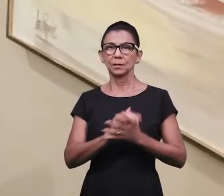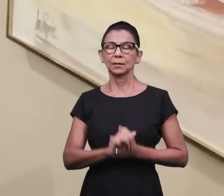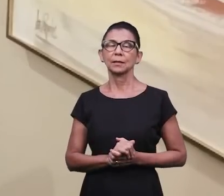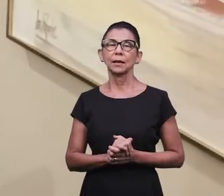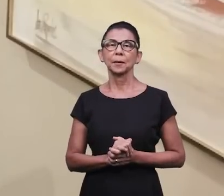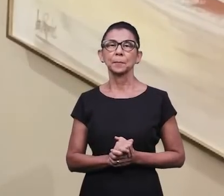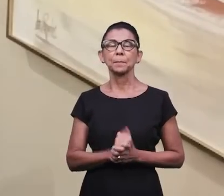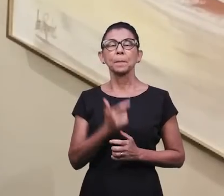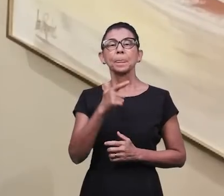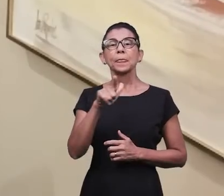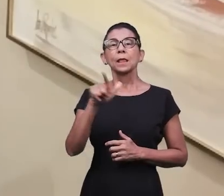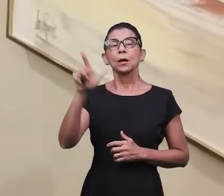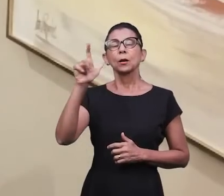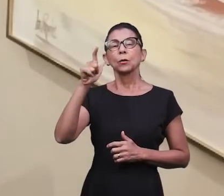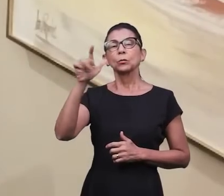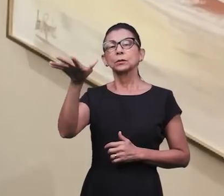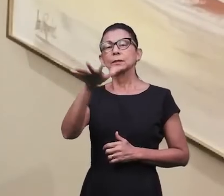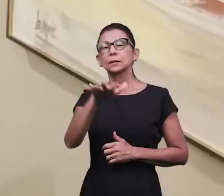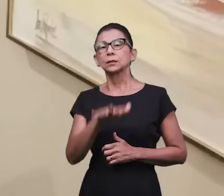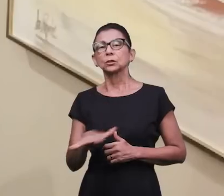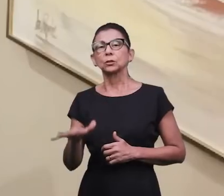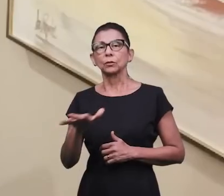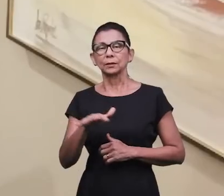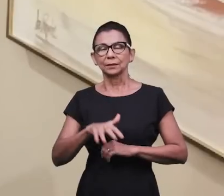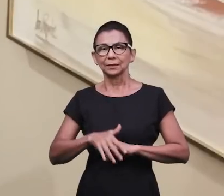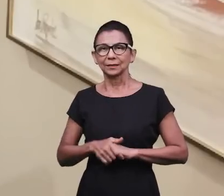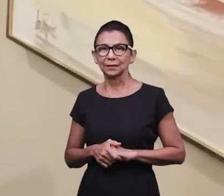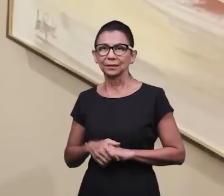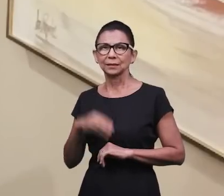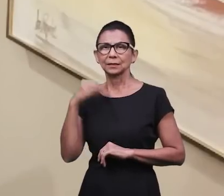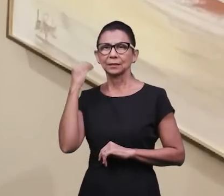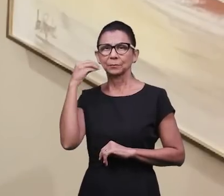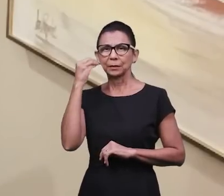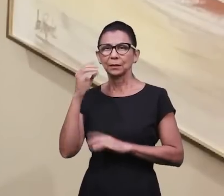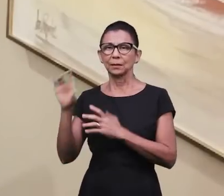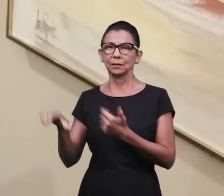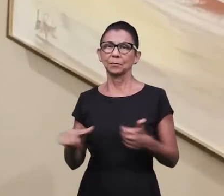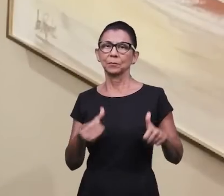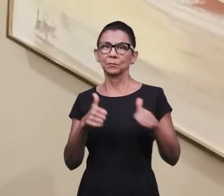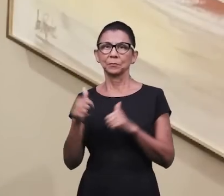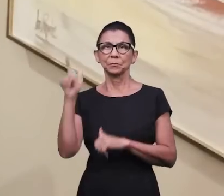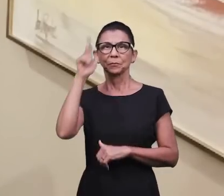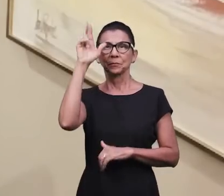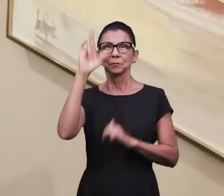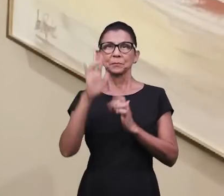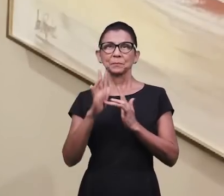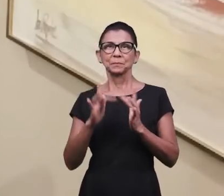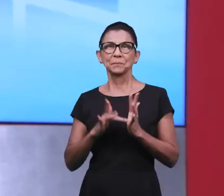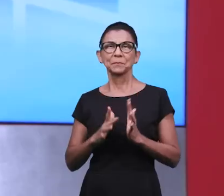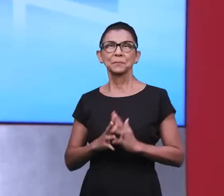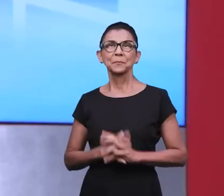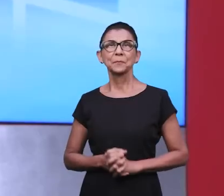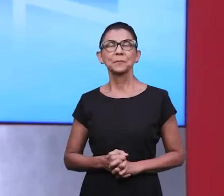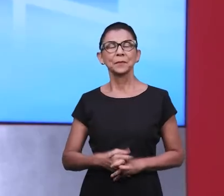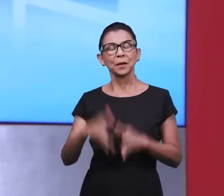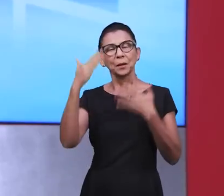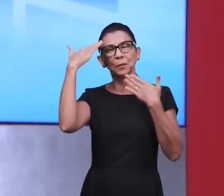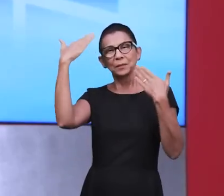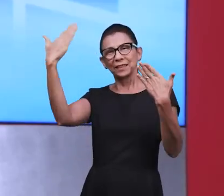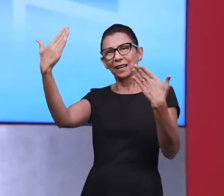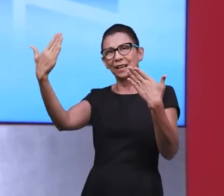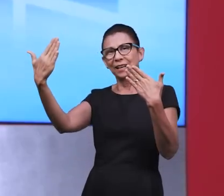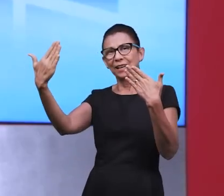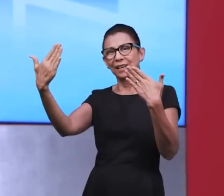Tampa, na Flórida, mais batismos e grandes experiências que o Senhor nos tem concedido. A paz do Senhor Jesus. Obrigado, Isabela,